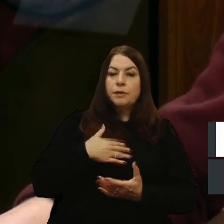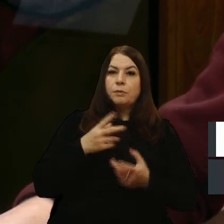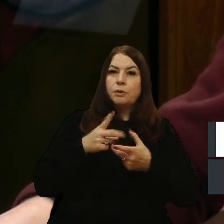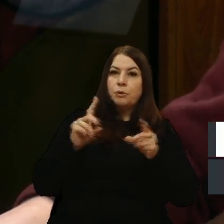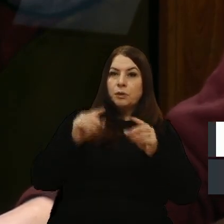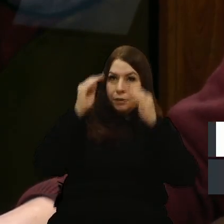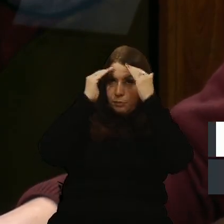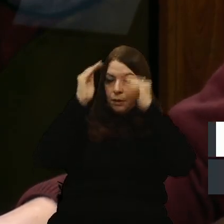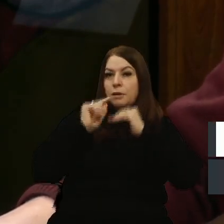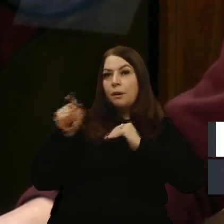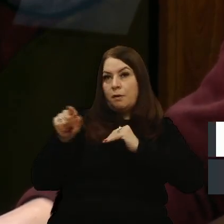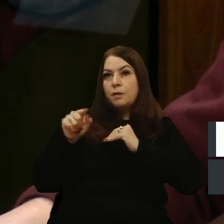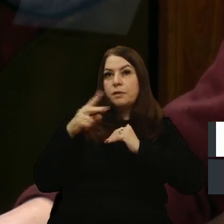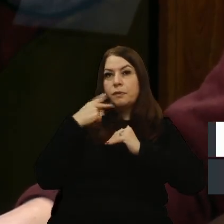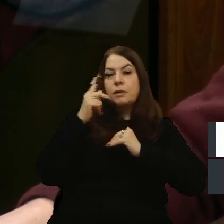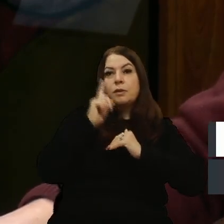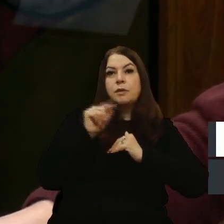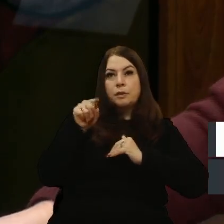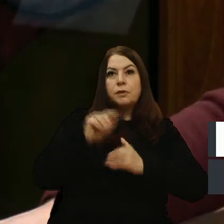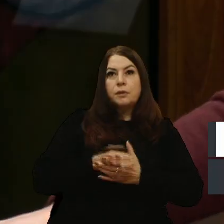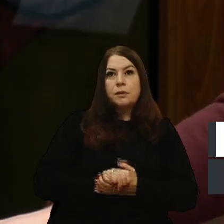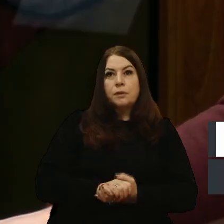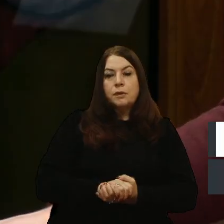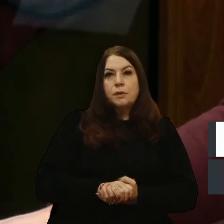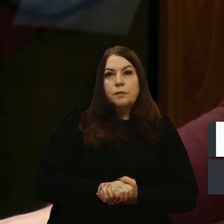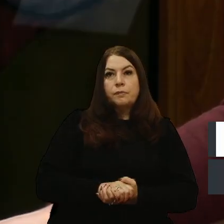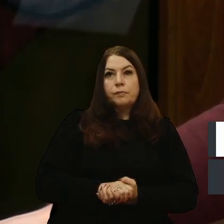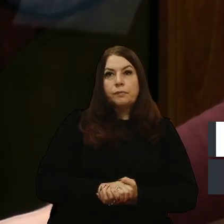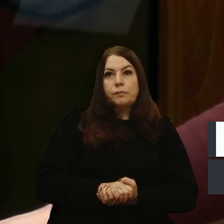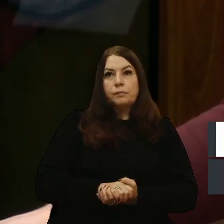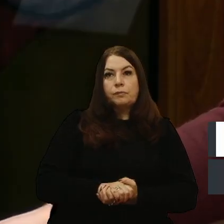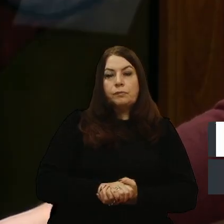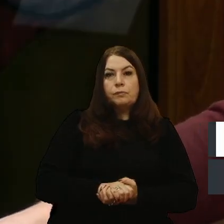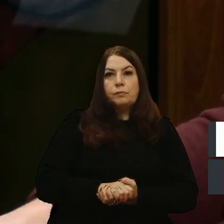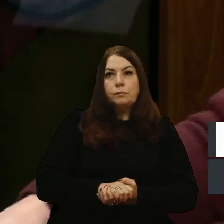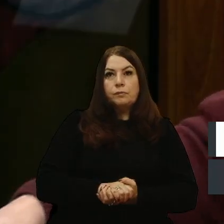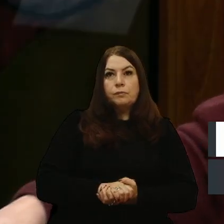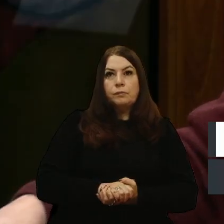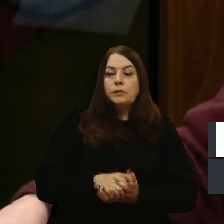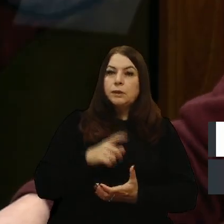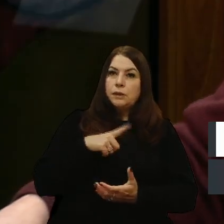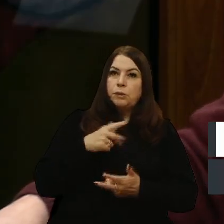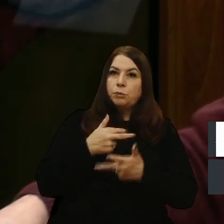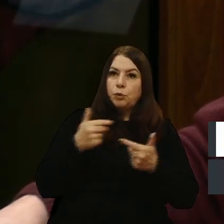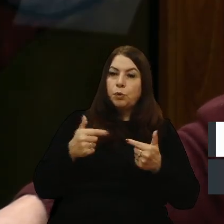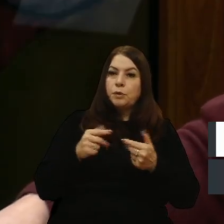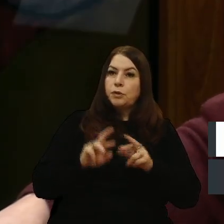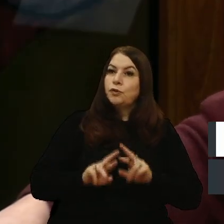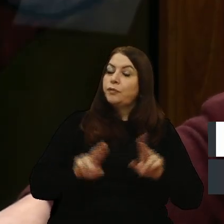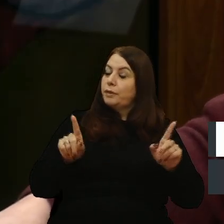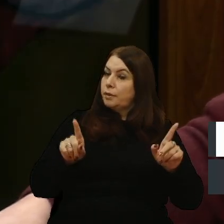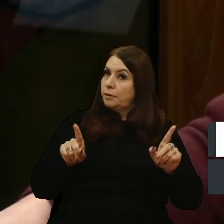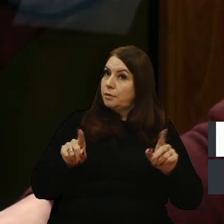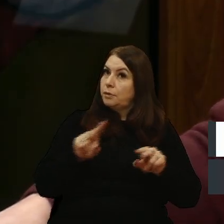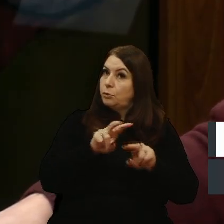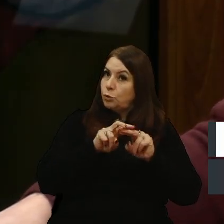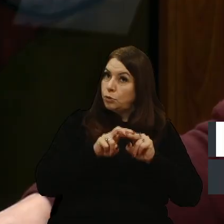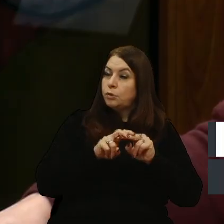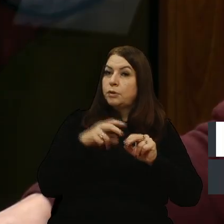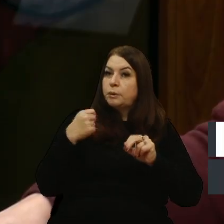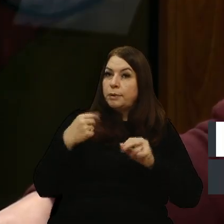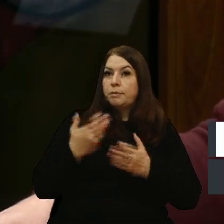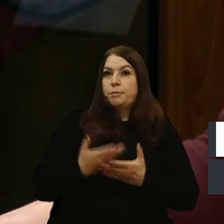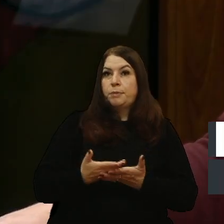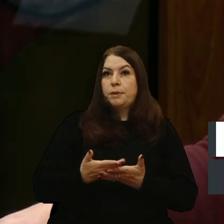respeitosa ao vereador Lucas, é nesse sentido, que existem situações diferenciadas e por isso a gente